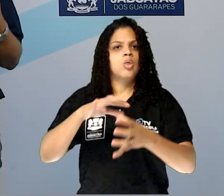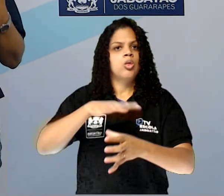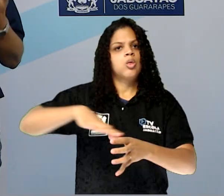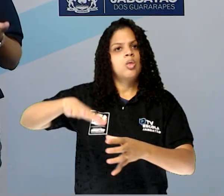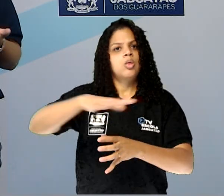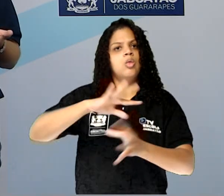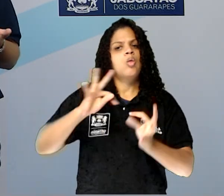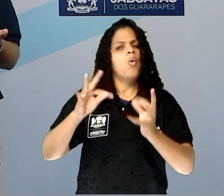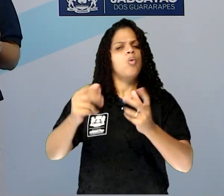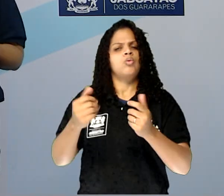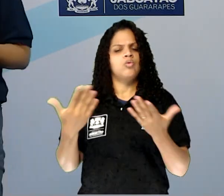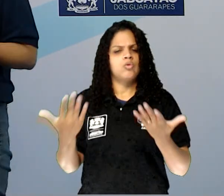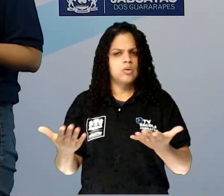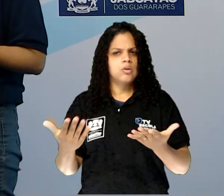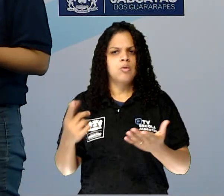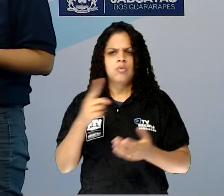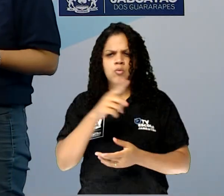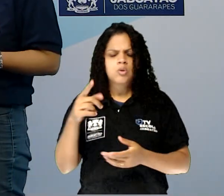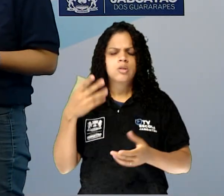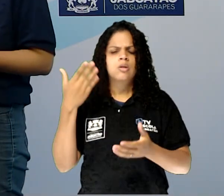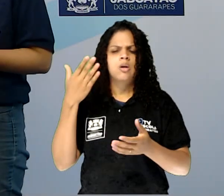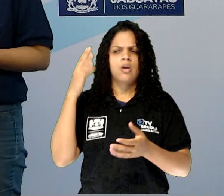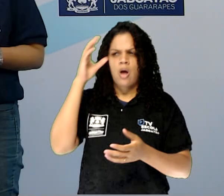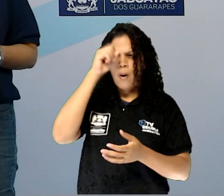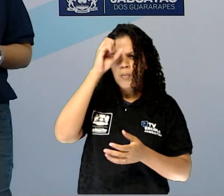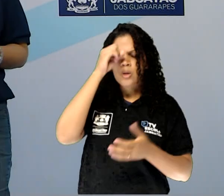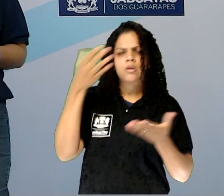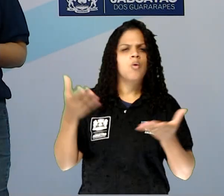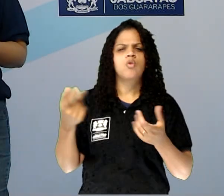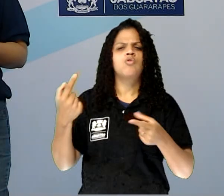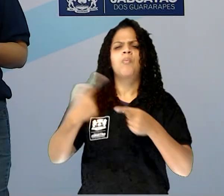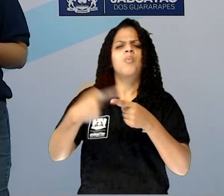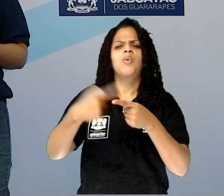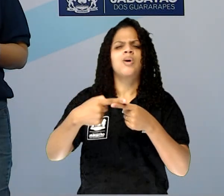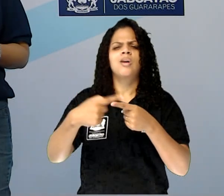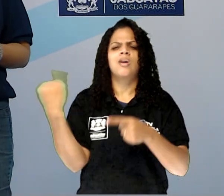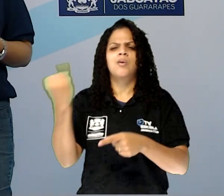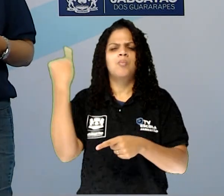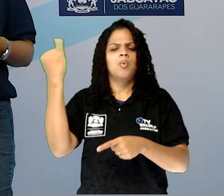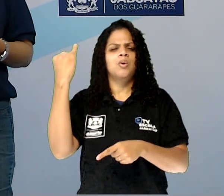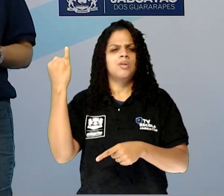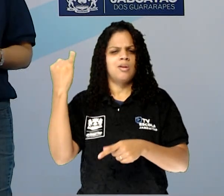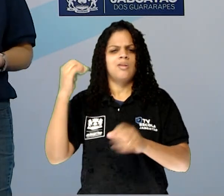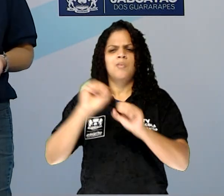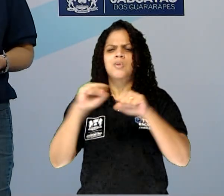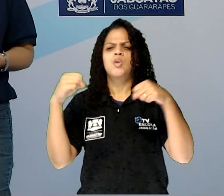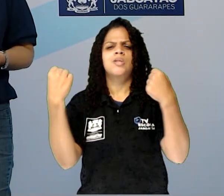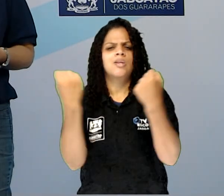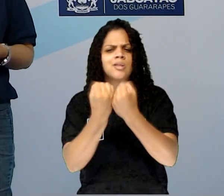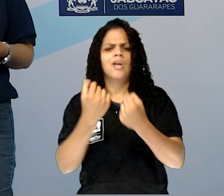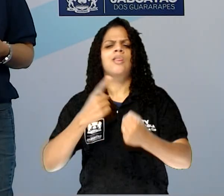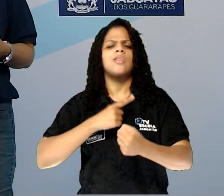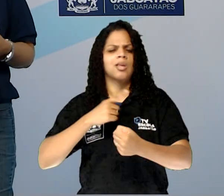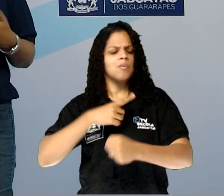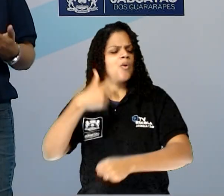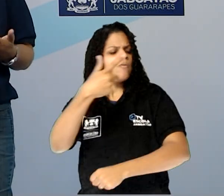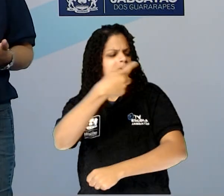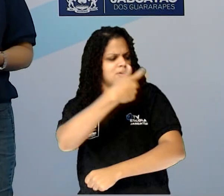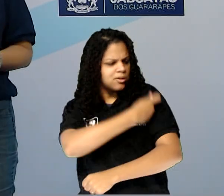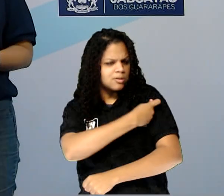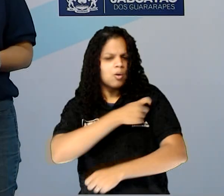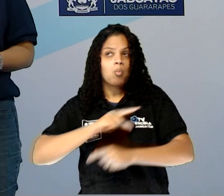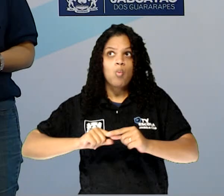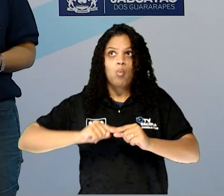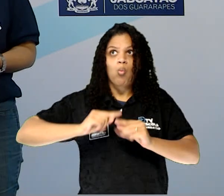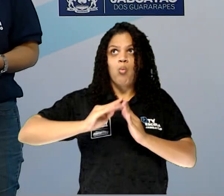aprendeu, por quê? Por que é importante para toda a sociedade a gente manter uma vacinação, um alto nível